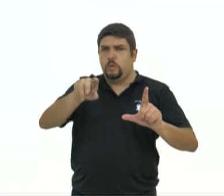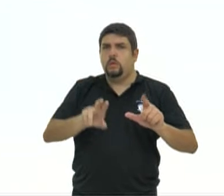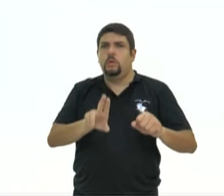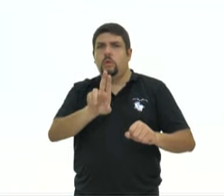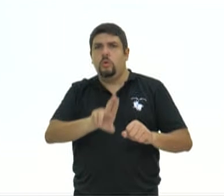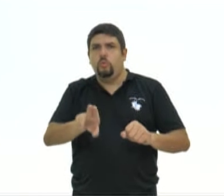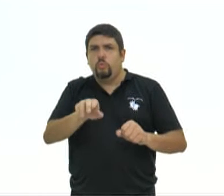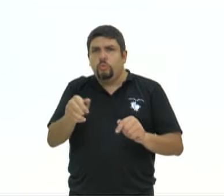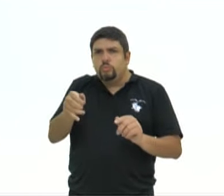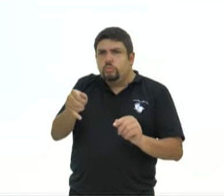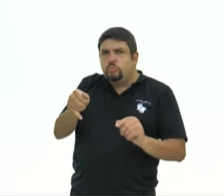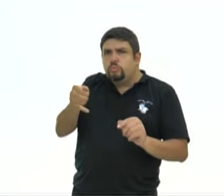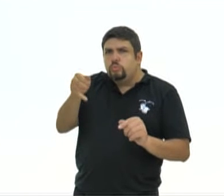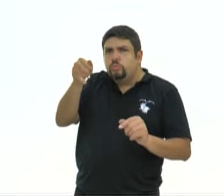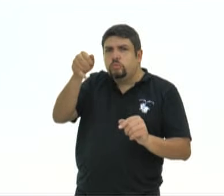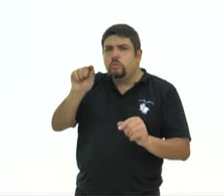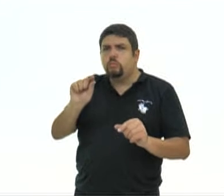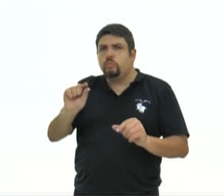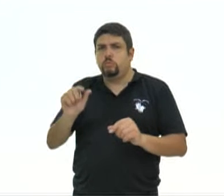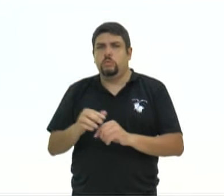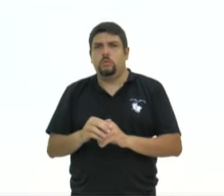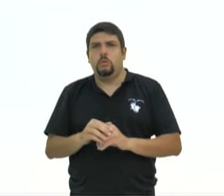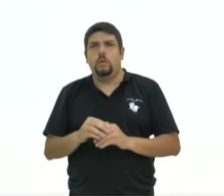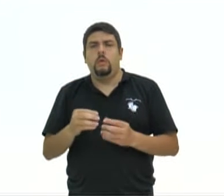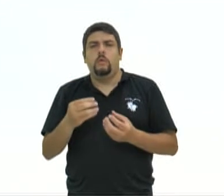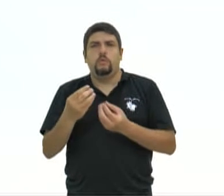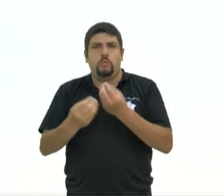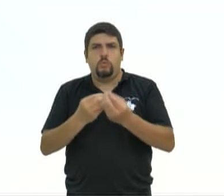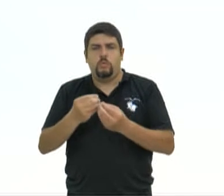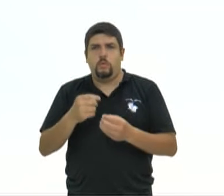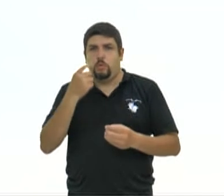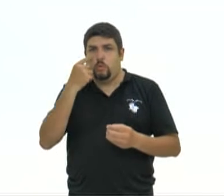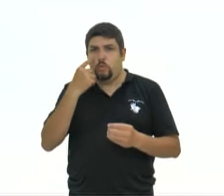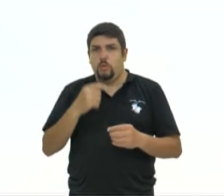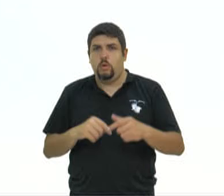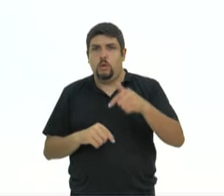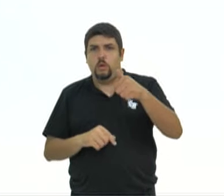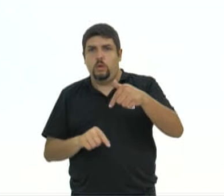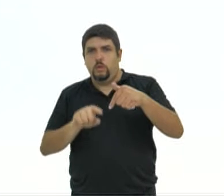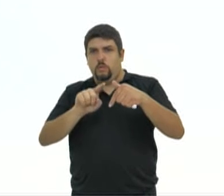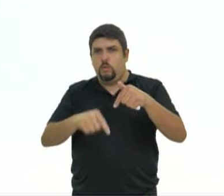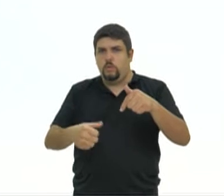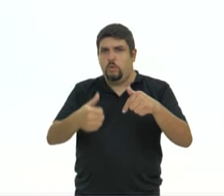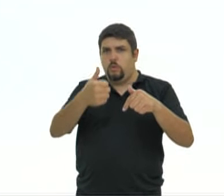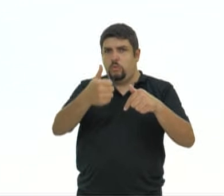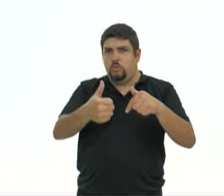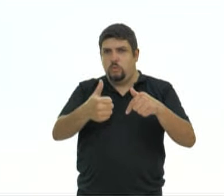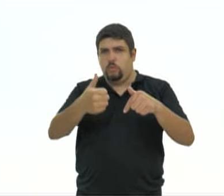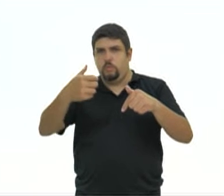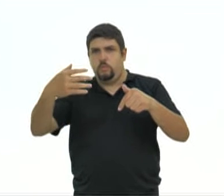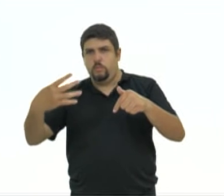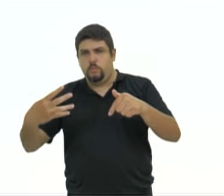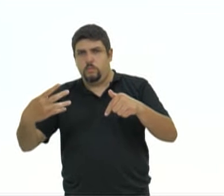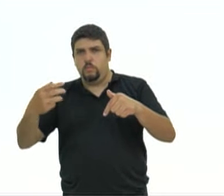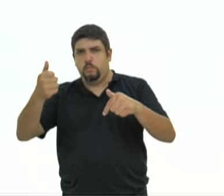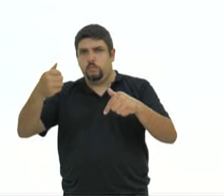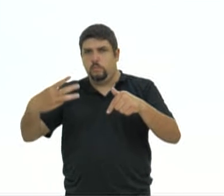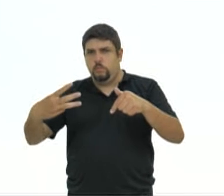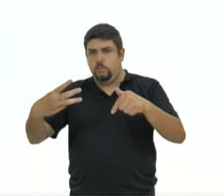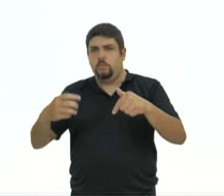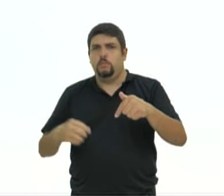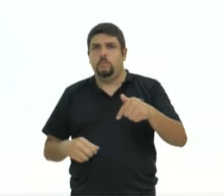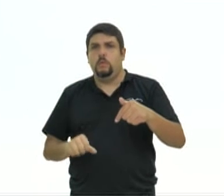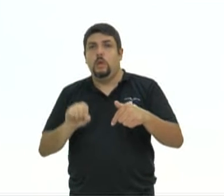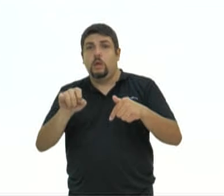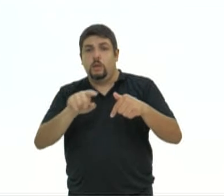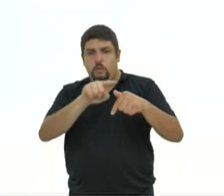utiliza normalmente é o seguinte. Olhando aqui para a primeira casa, né? Se a tua primeira casa depois da vírgula, ela é varia